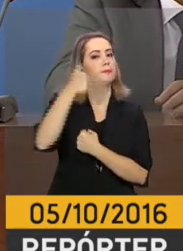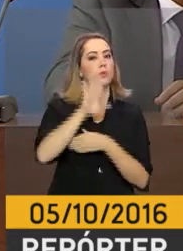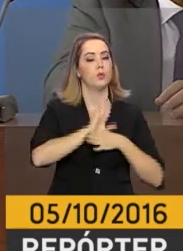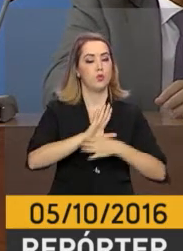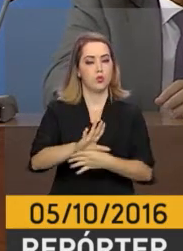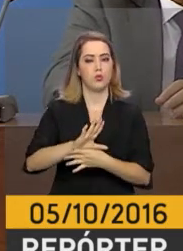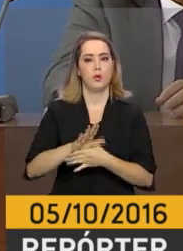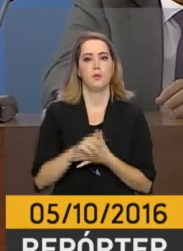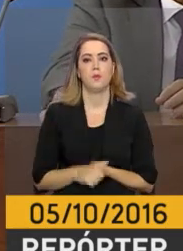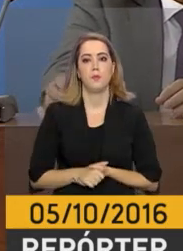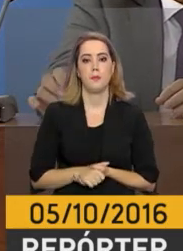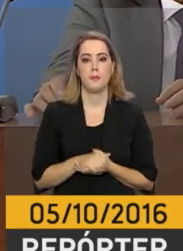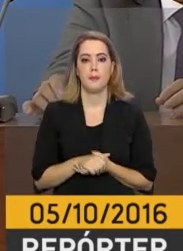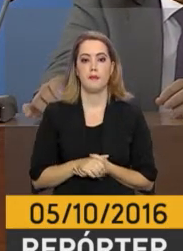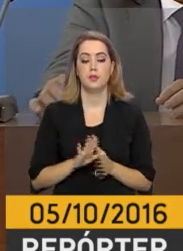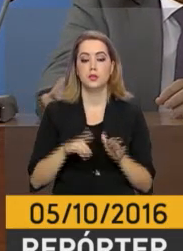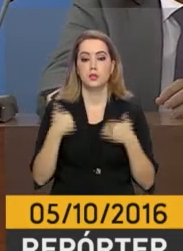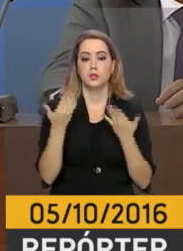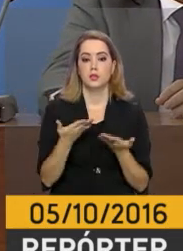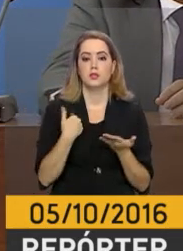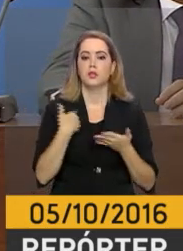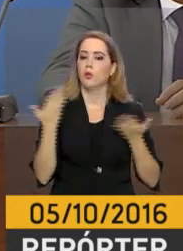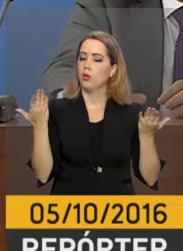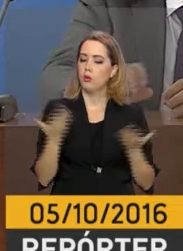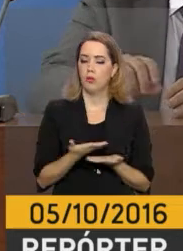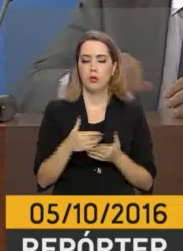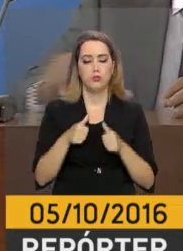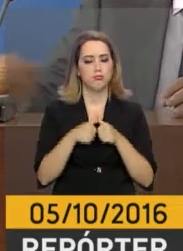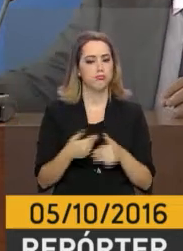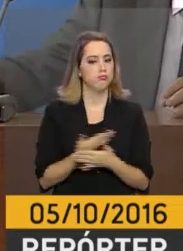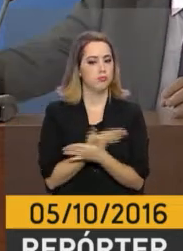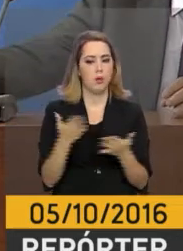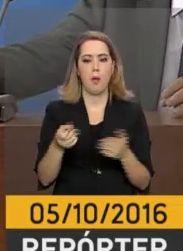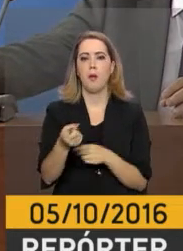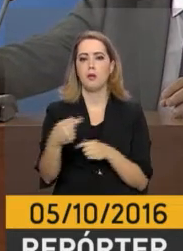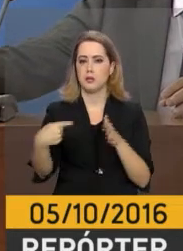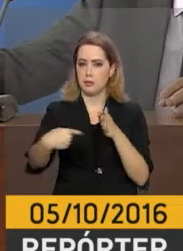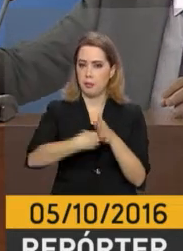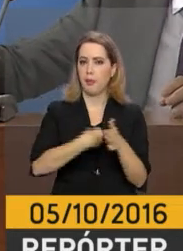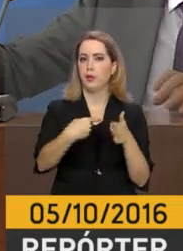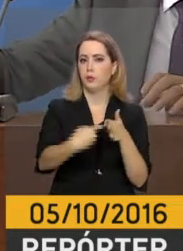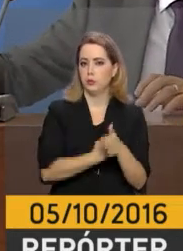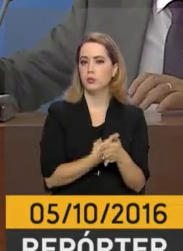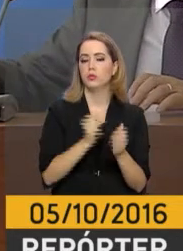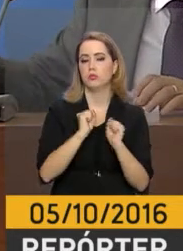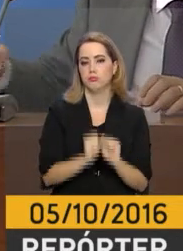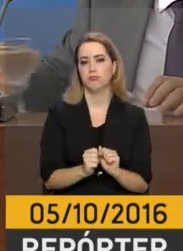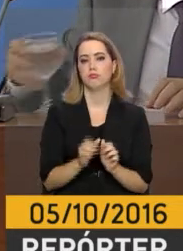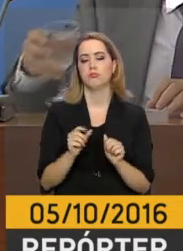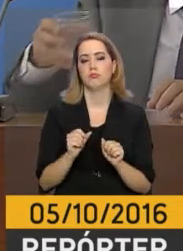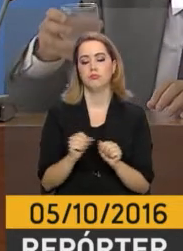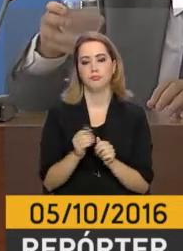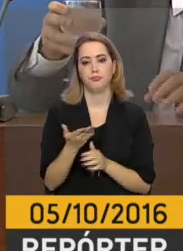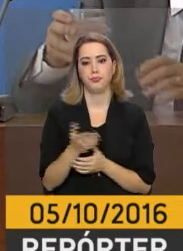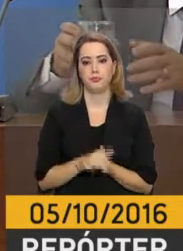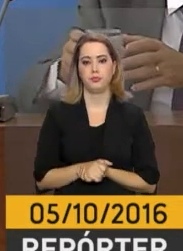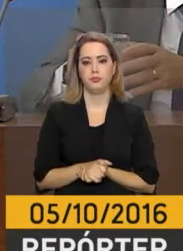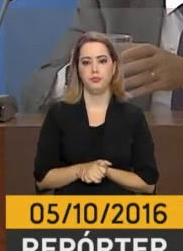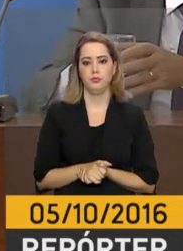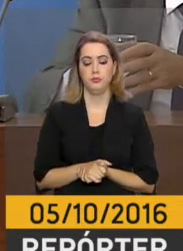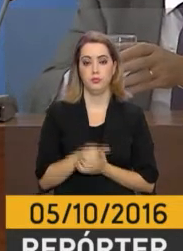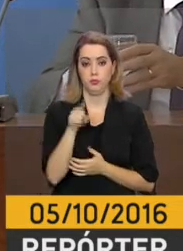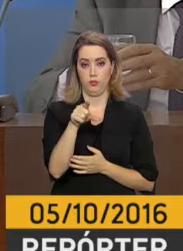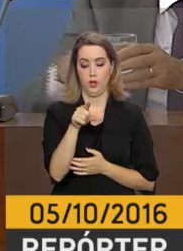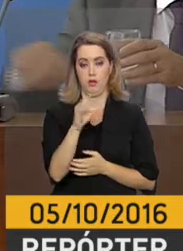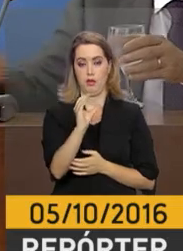ajudar muito então toda disposição aí pra as perguntas que vocês acharam interessante catarina